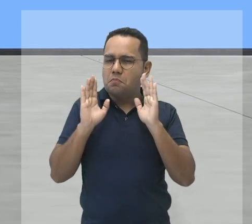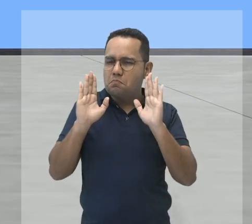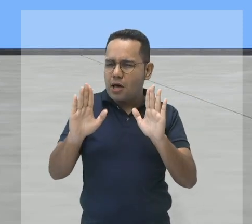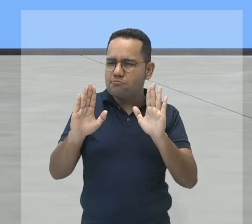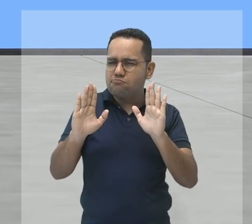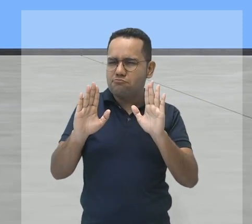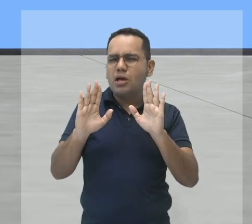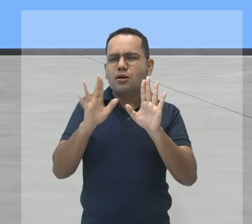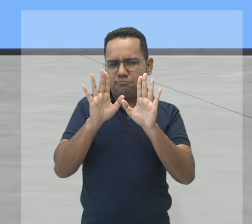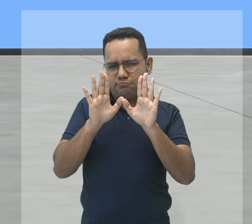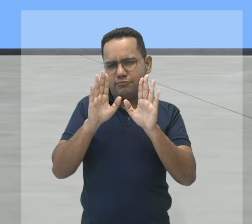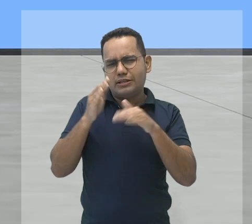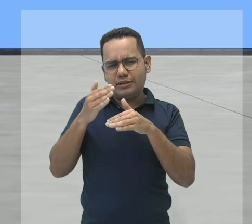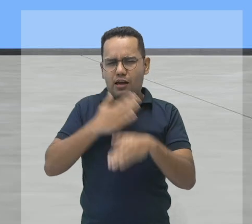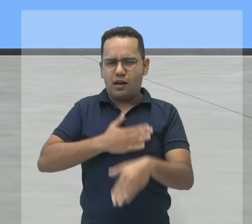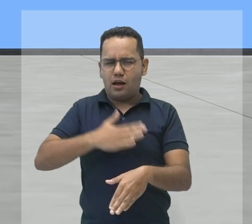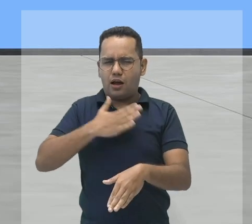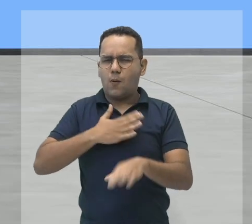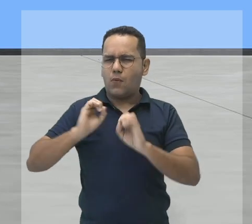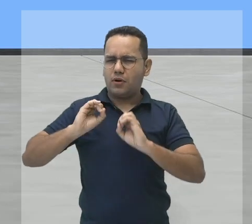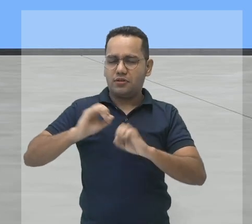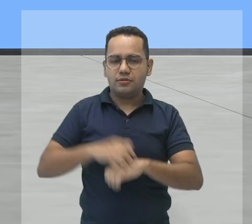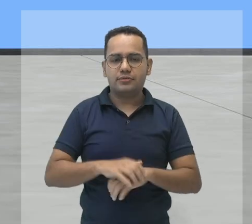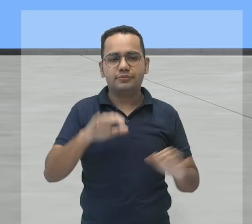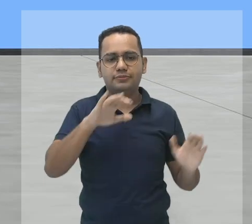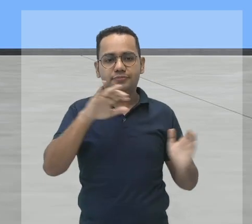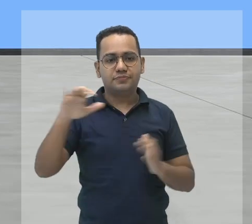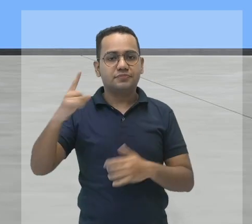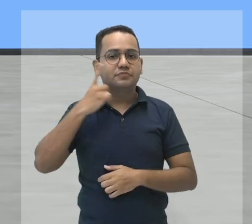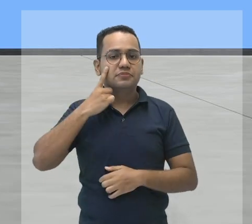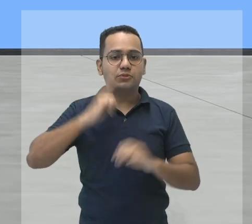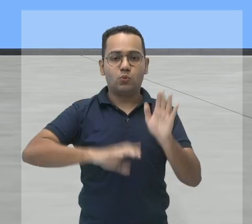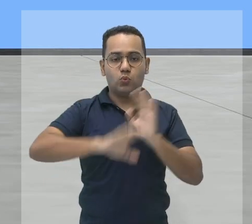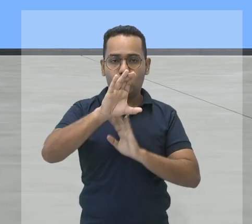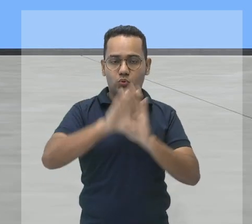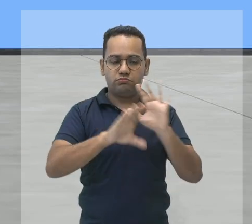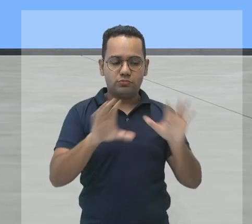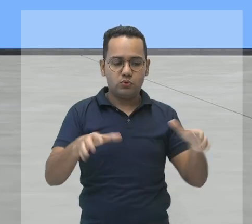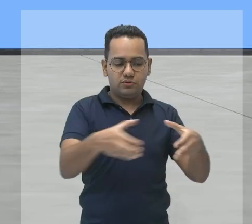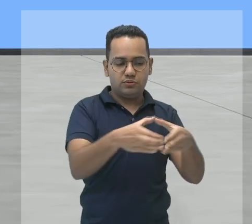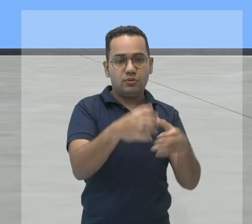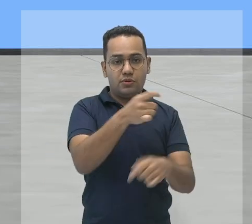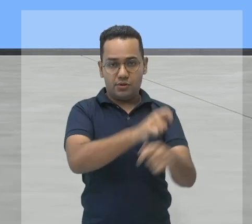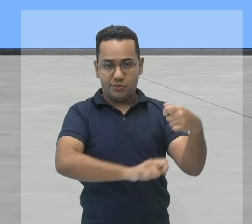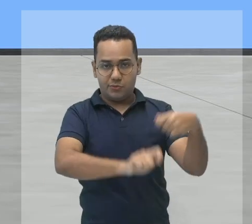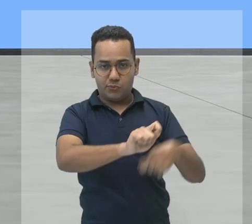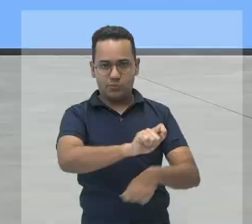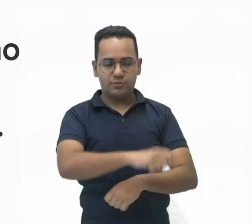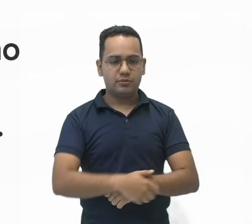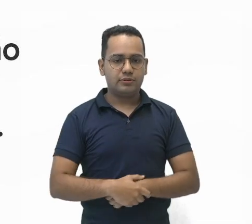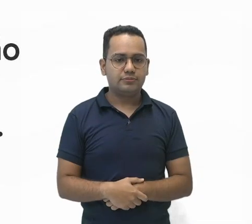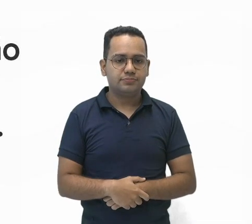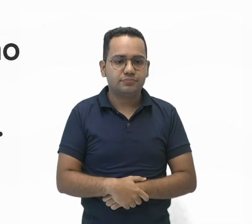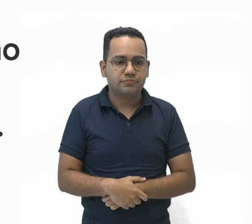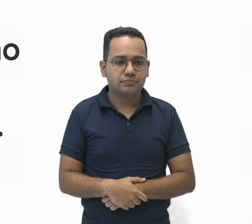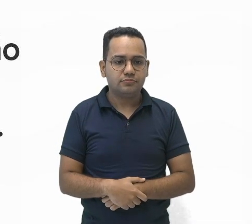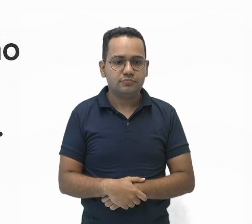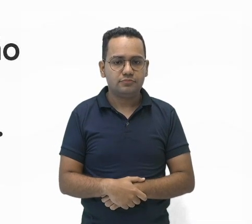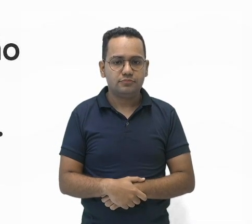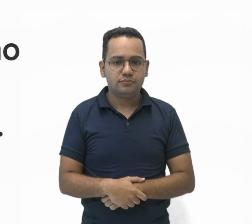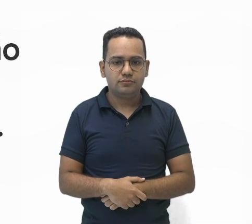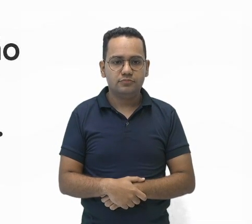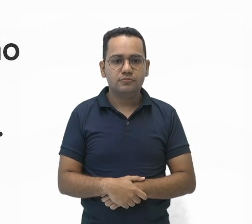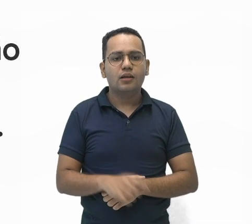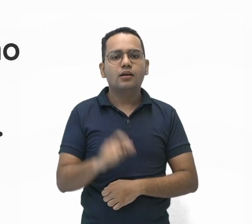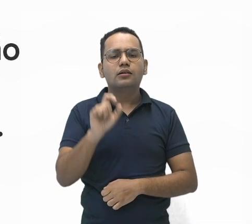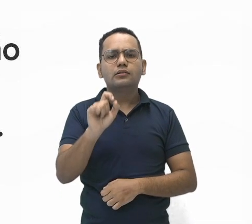essa aula e a gente vai por etapas. E primeiramente nós vamos definir o que são os blocos econômicos. Acompanhem comigo. A gente